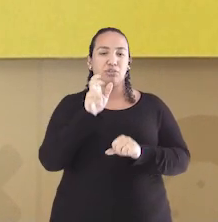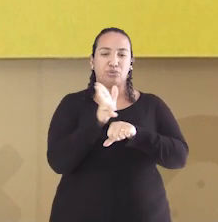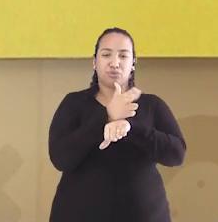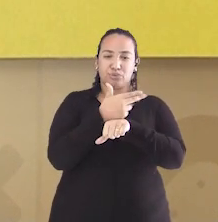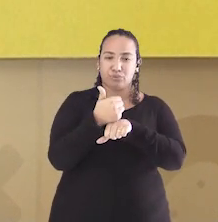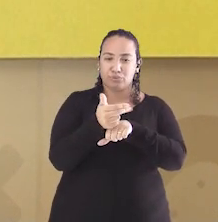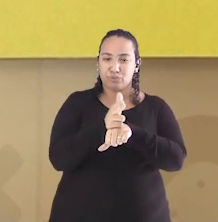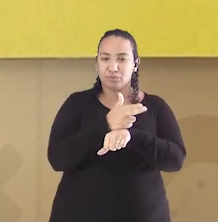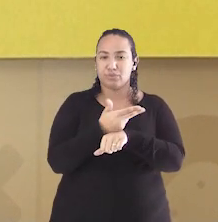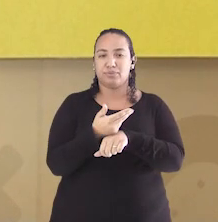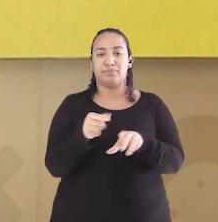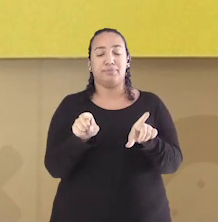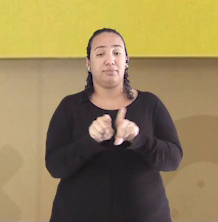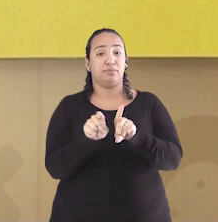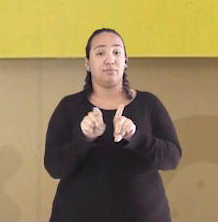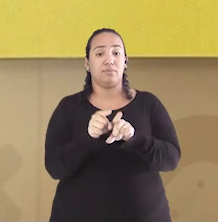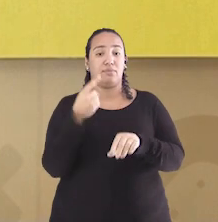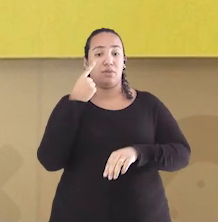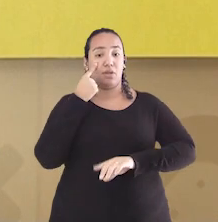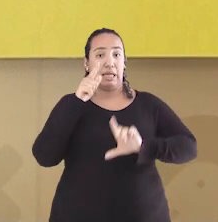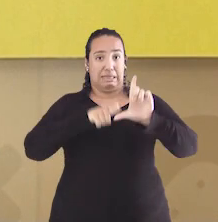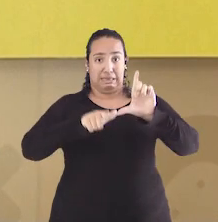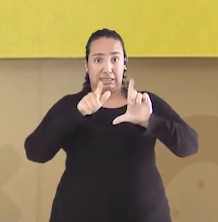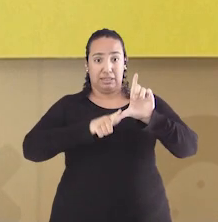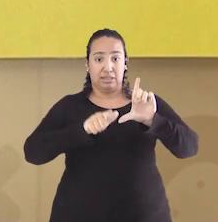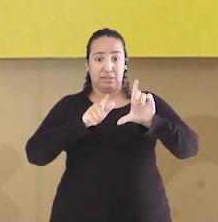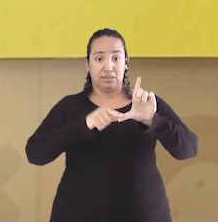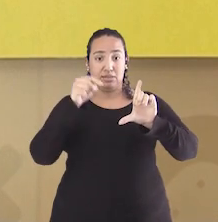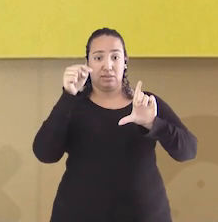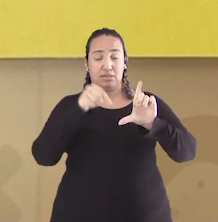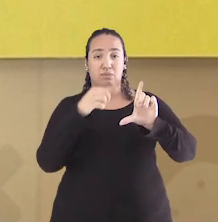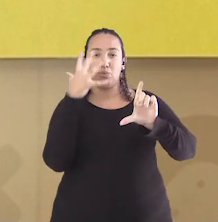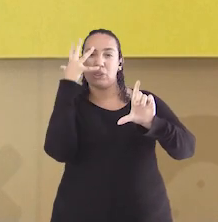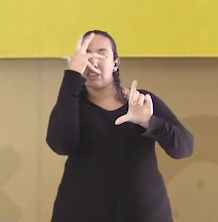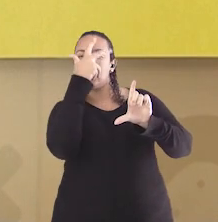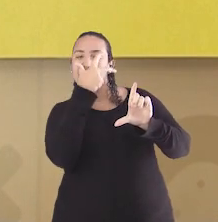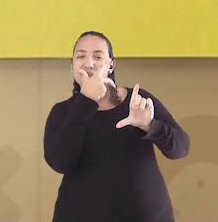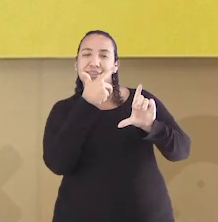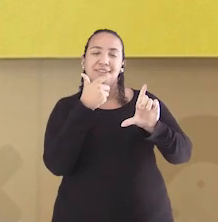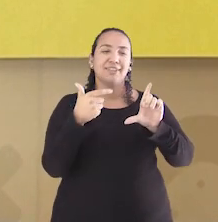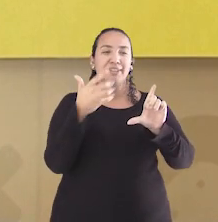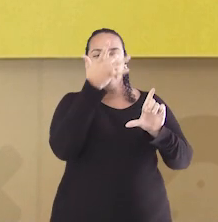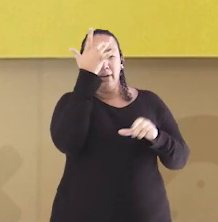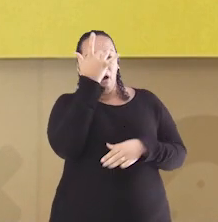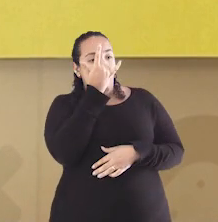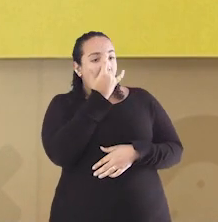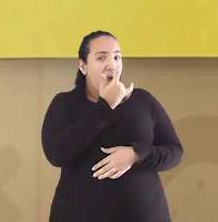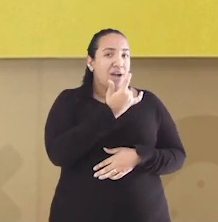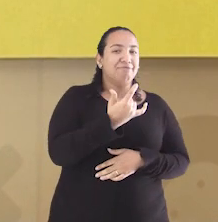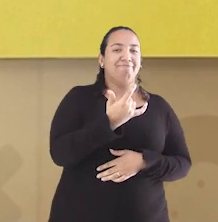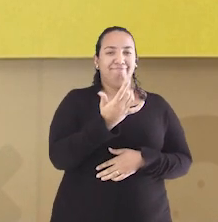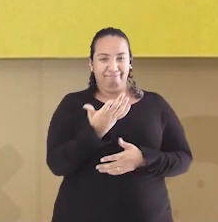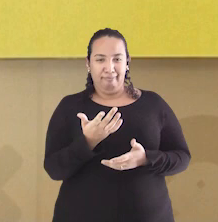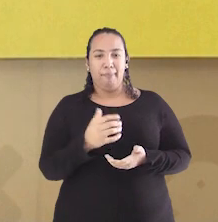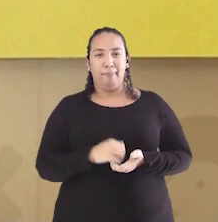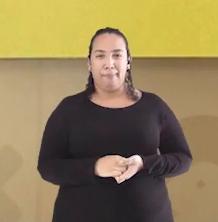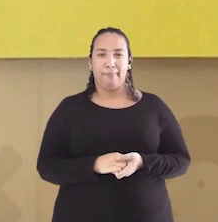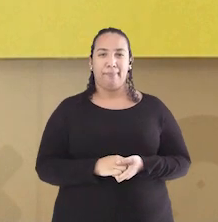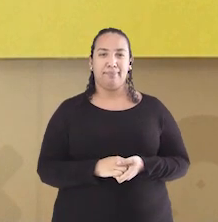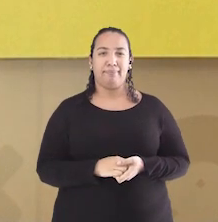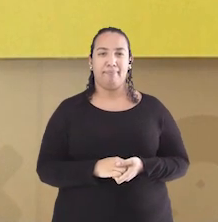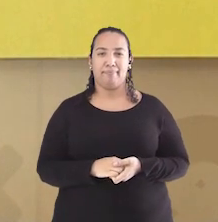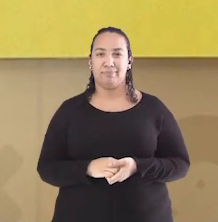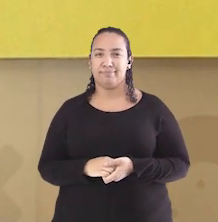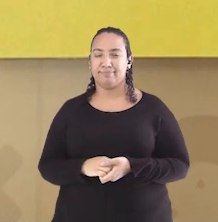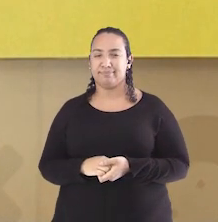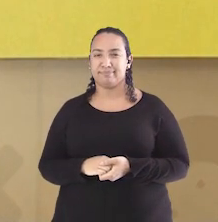chocolate, e também a fonte das palavras, ela é uma fonte mais bonitinha, uma fonte mais atrativa para a gente ver